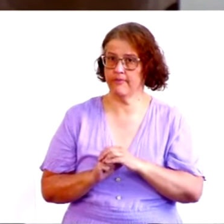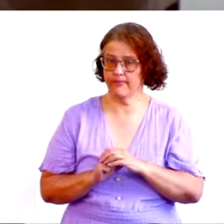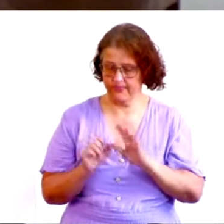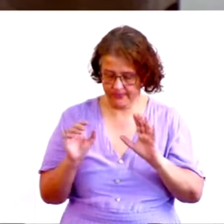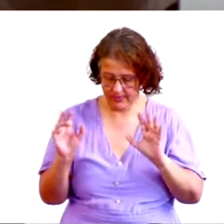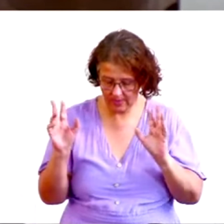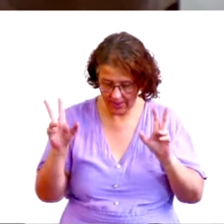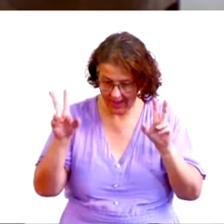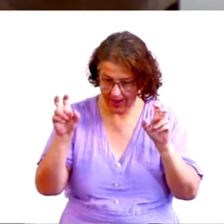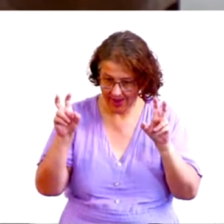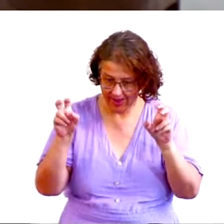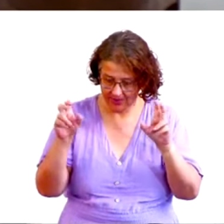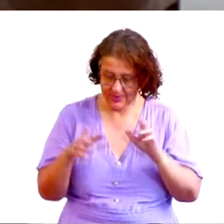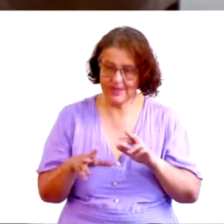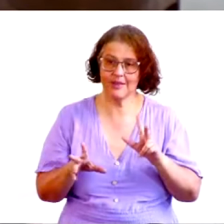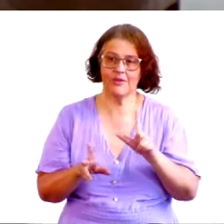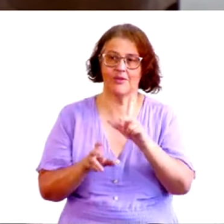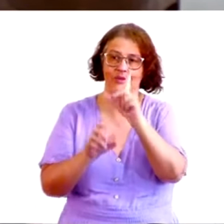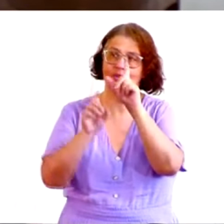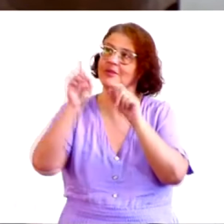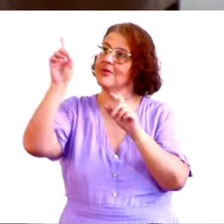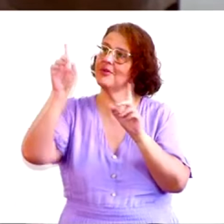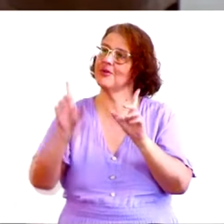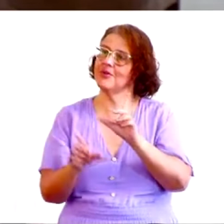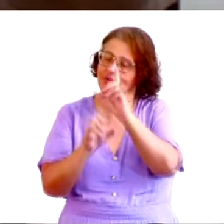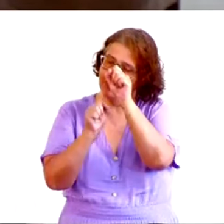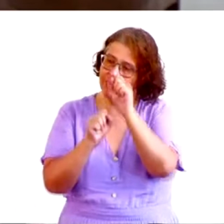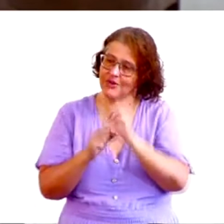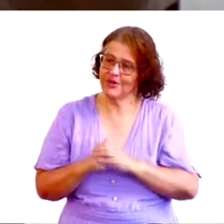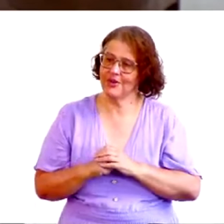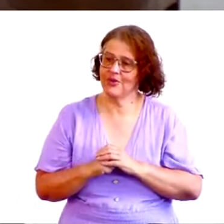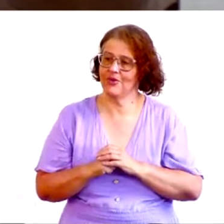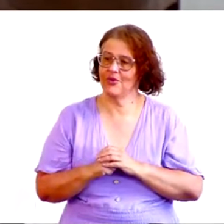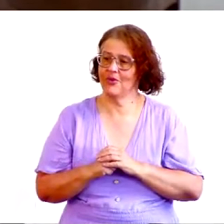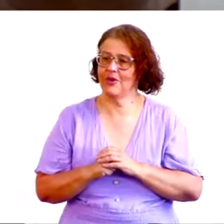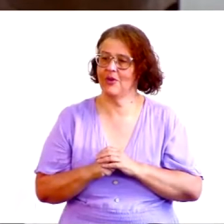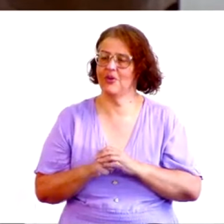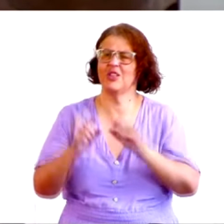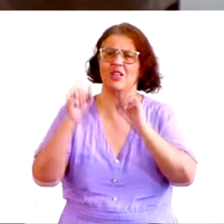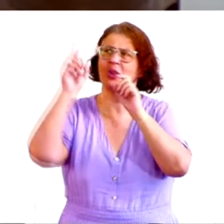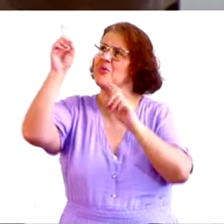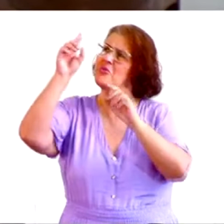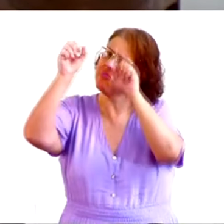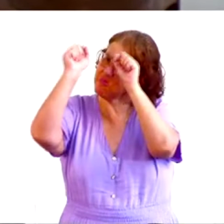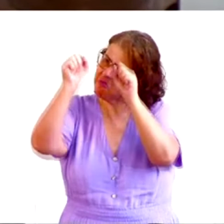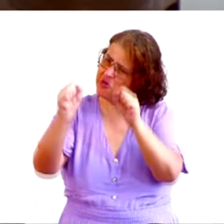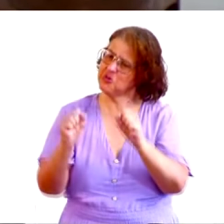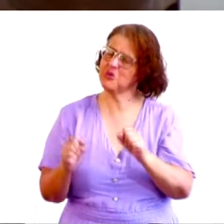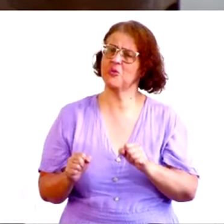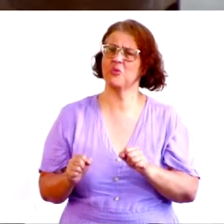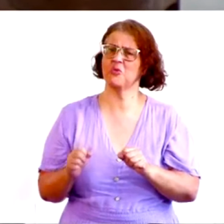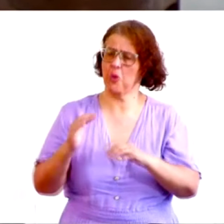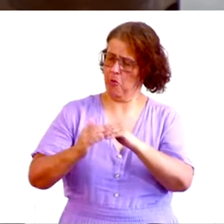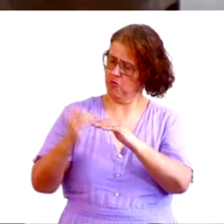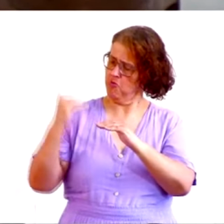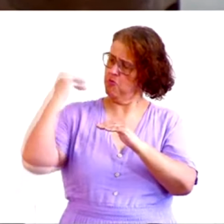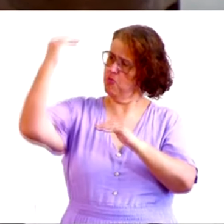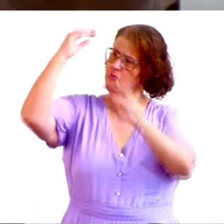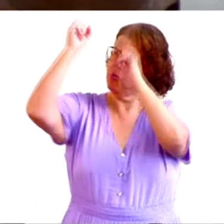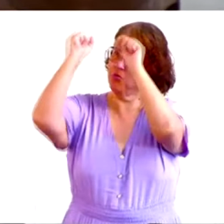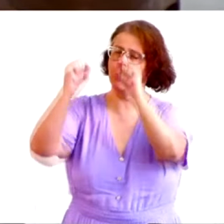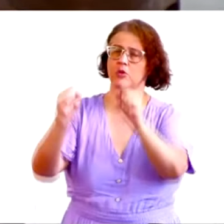a expressão Hebraica é Deus Invencível é Deus poderoso é o todo poderoso